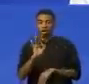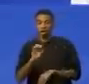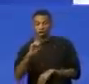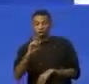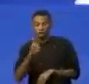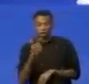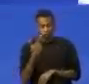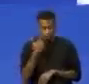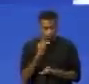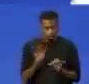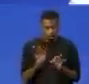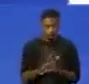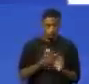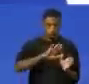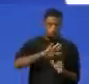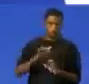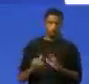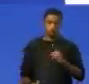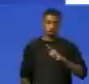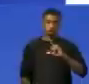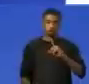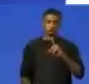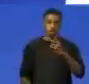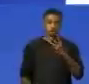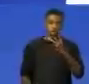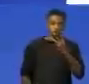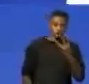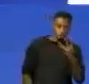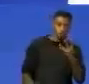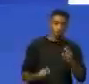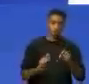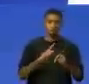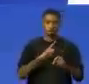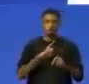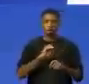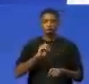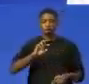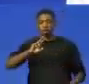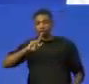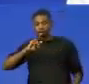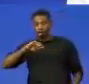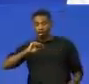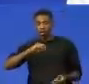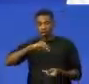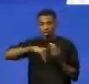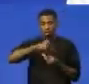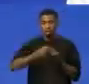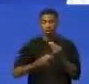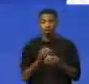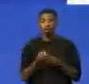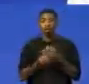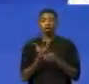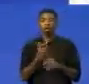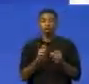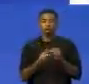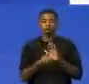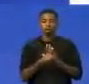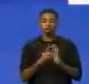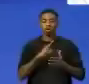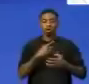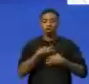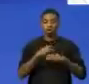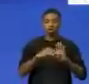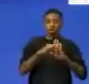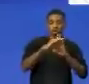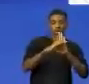para a questão. E a questão 134 é uma questão de orgânica, a reação orgânica de ozonólise. Ele te dá um padrão